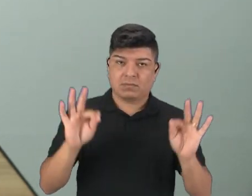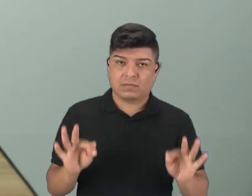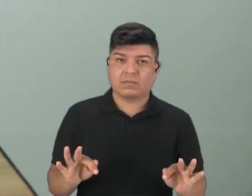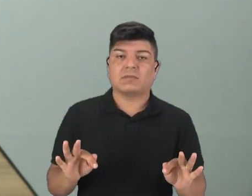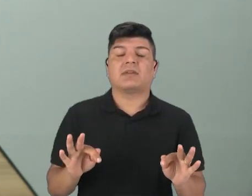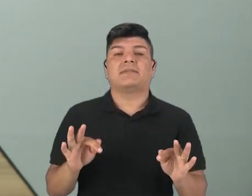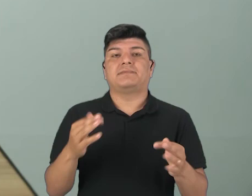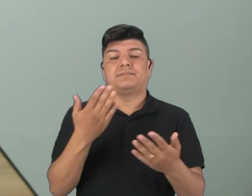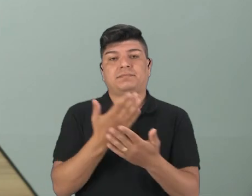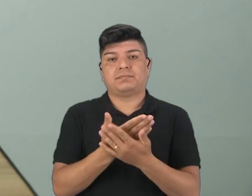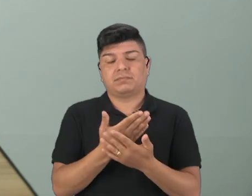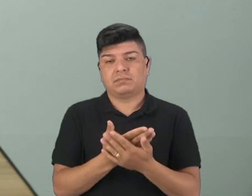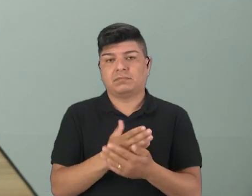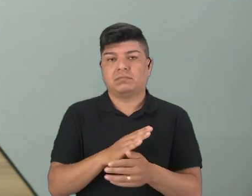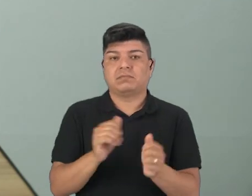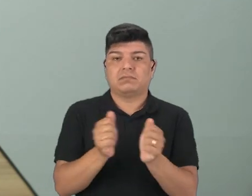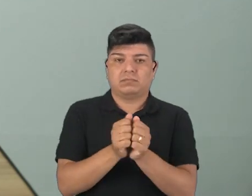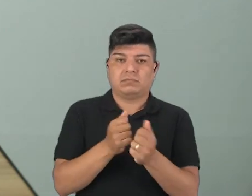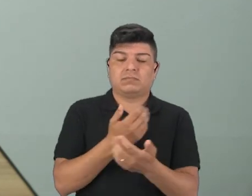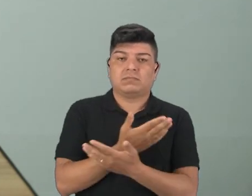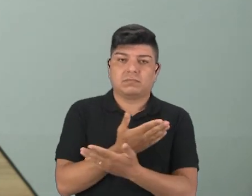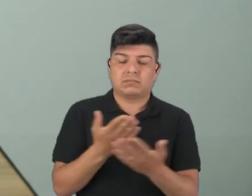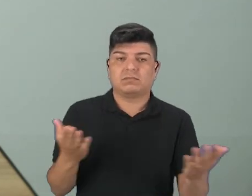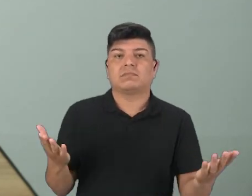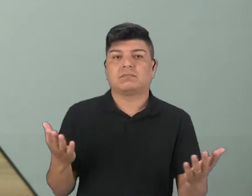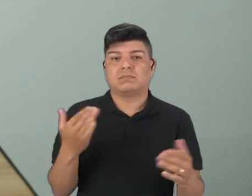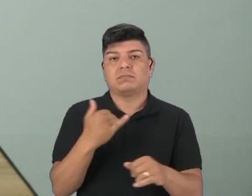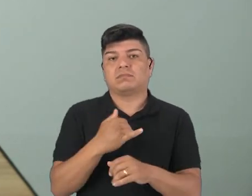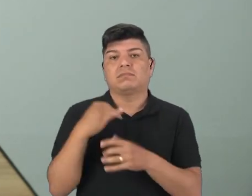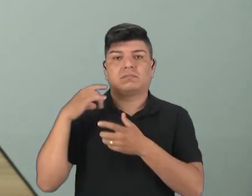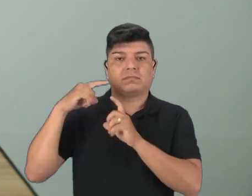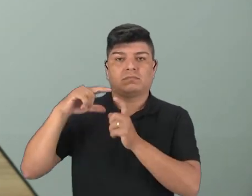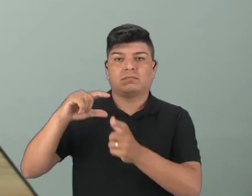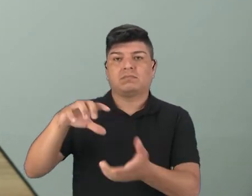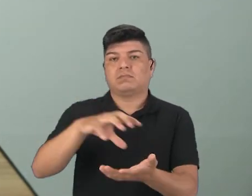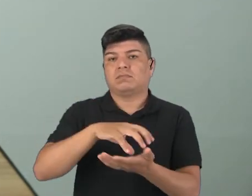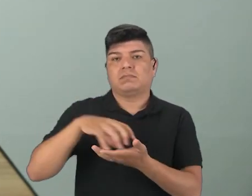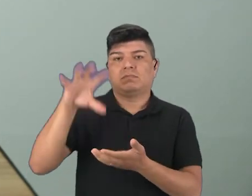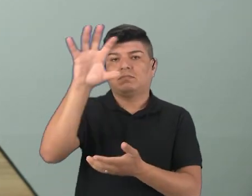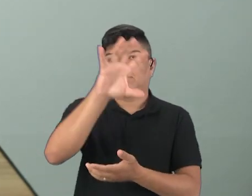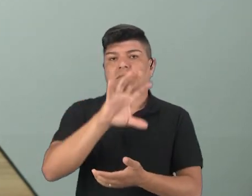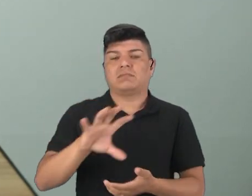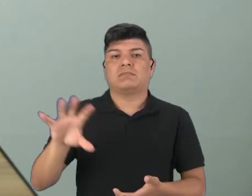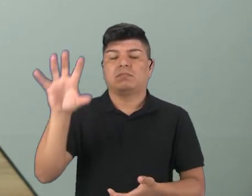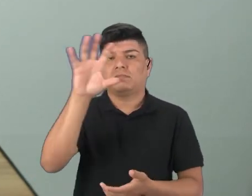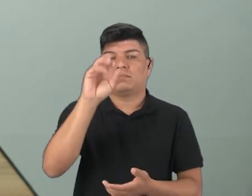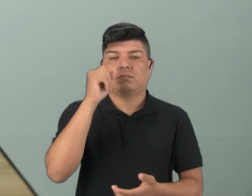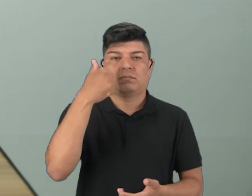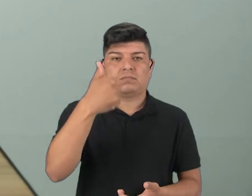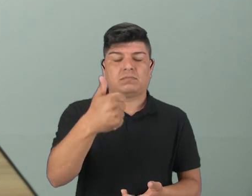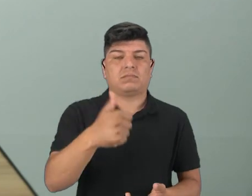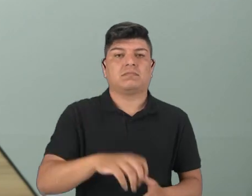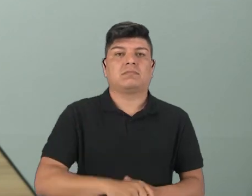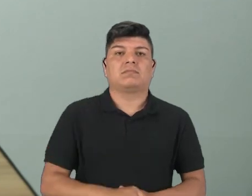por estudar mais um pouco com vocês sobre os sólidos geométricos espaciais,